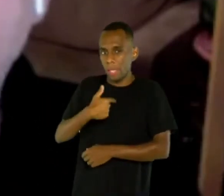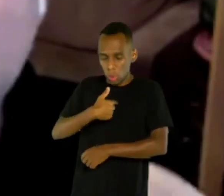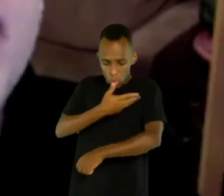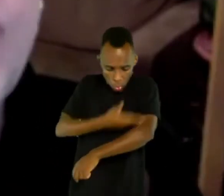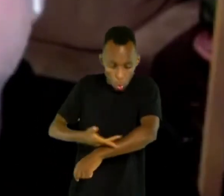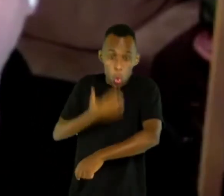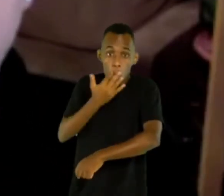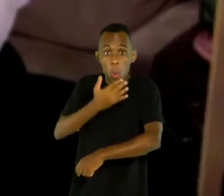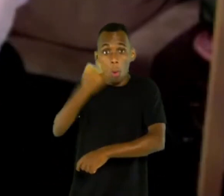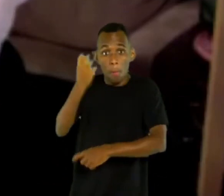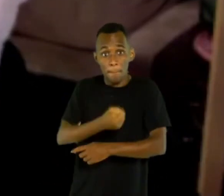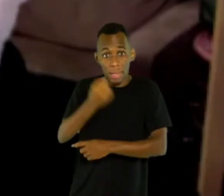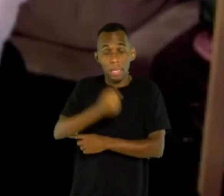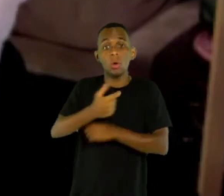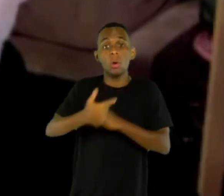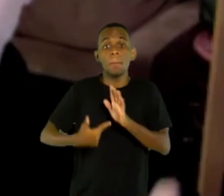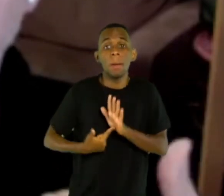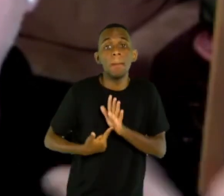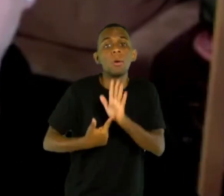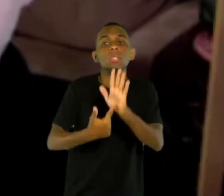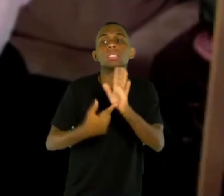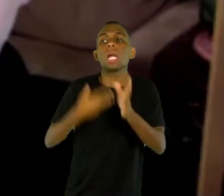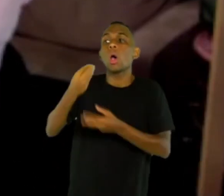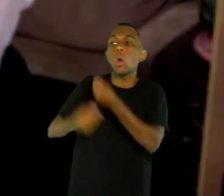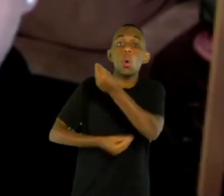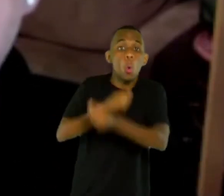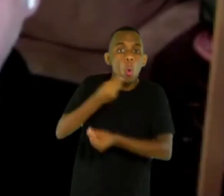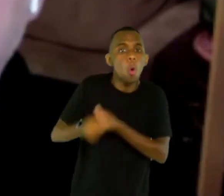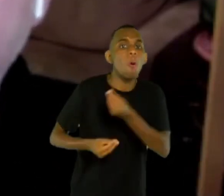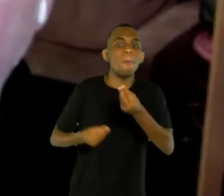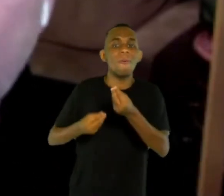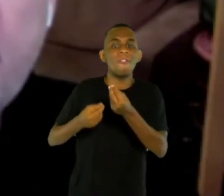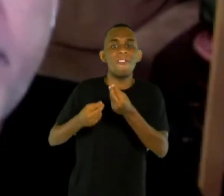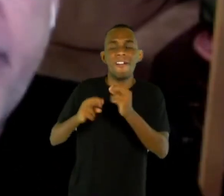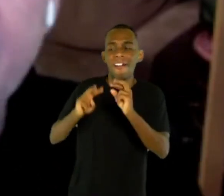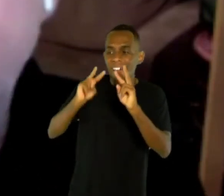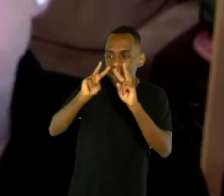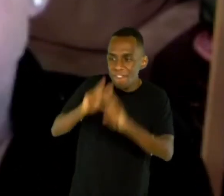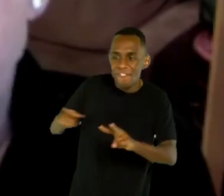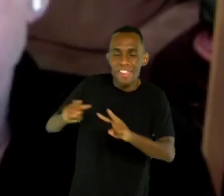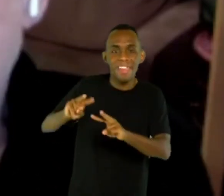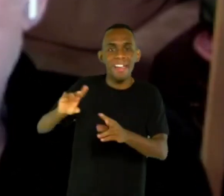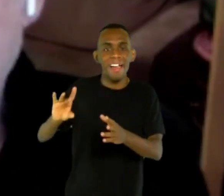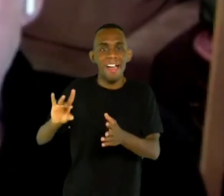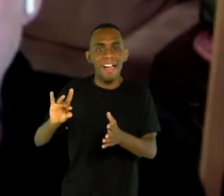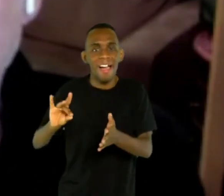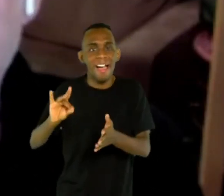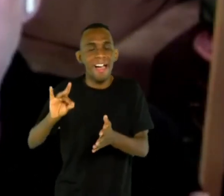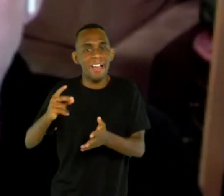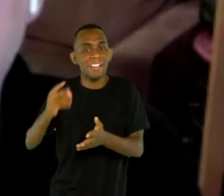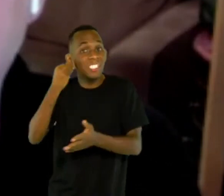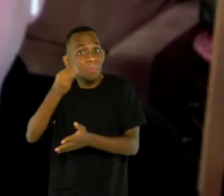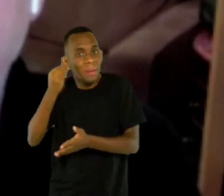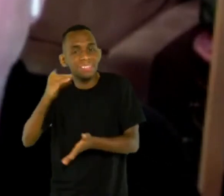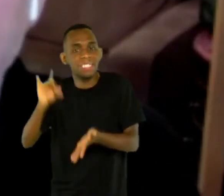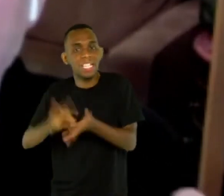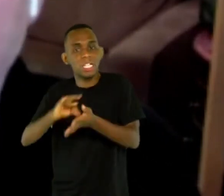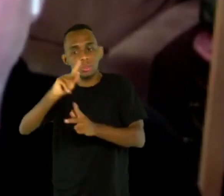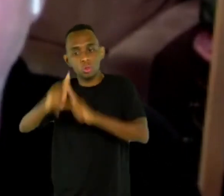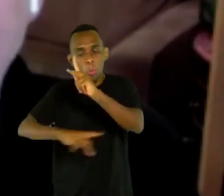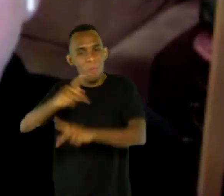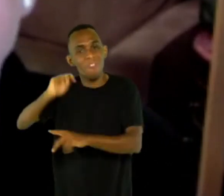para mostrar como é que nós vemos esse outro mundo, como é que nós vemos esses outros, né? E fiz um esforço muito grande no sentido